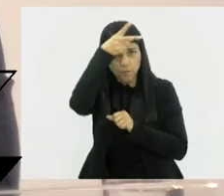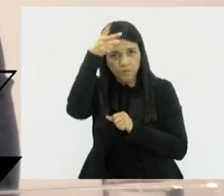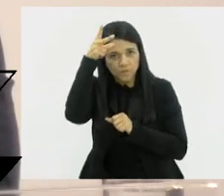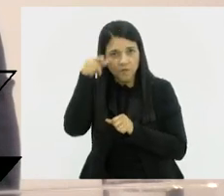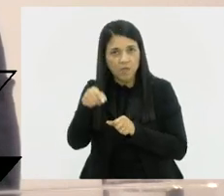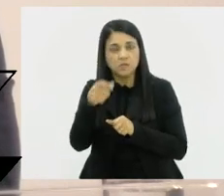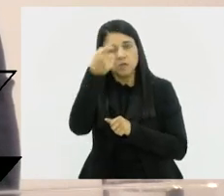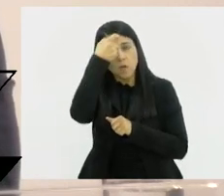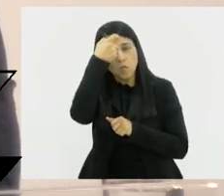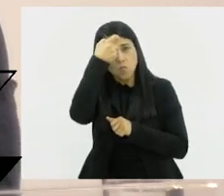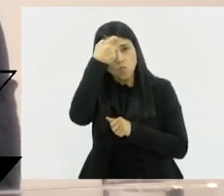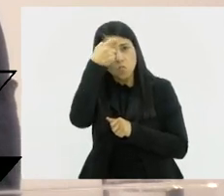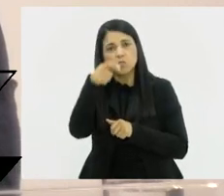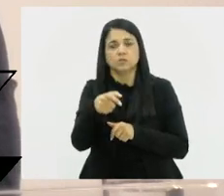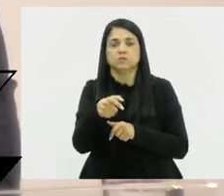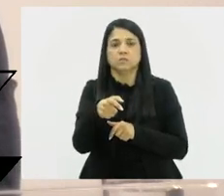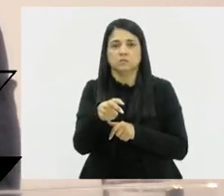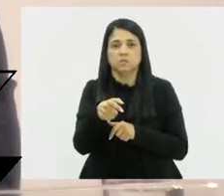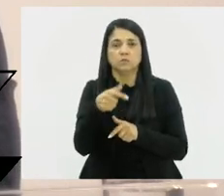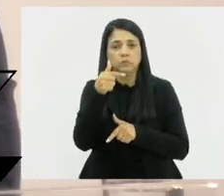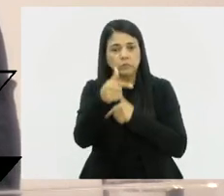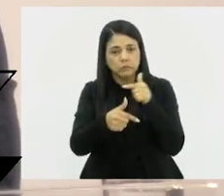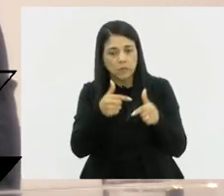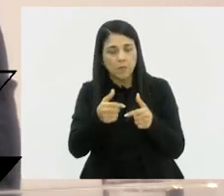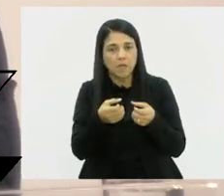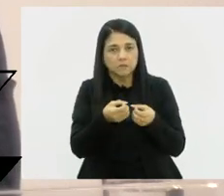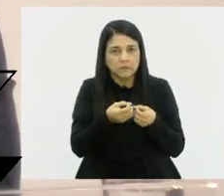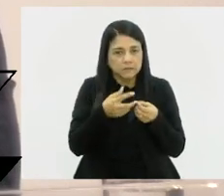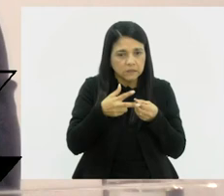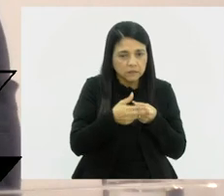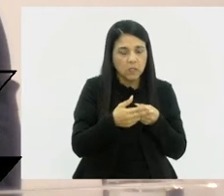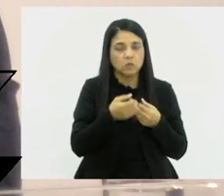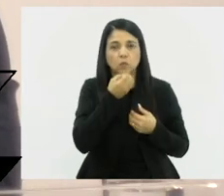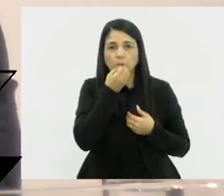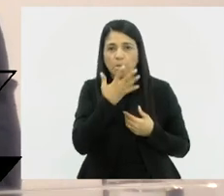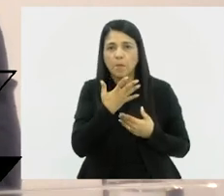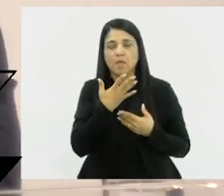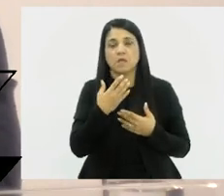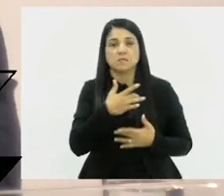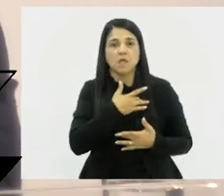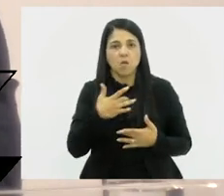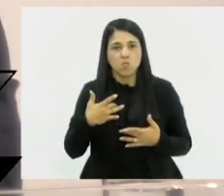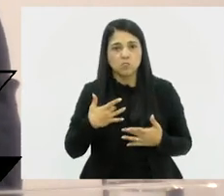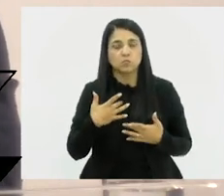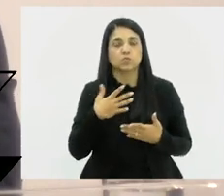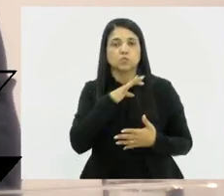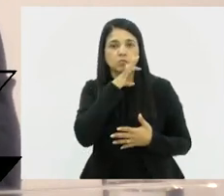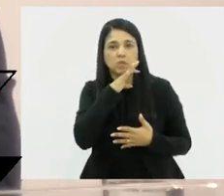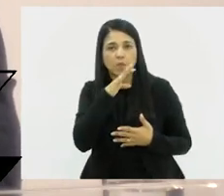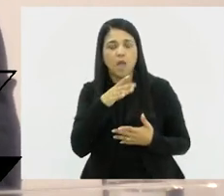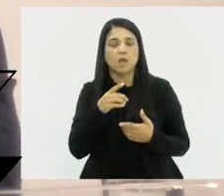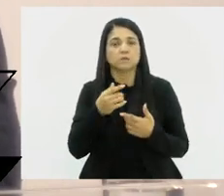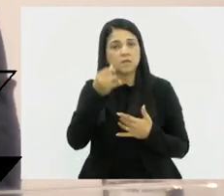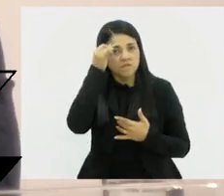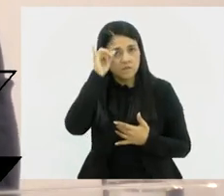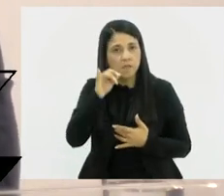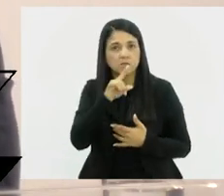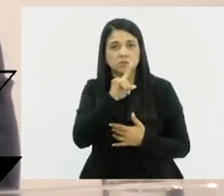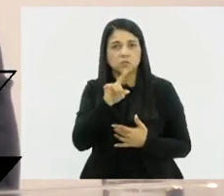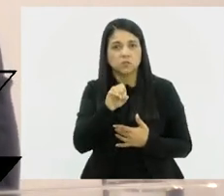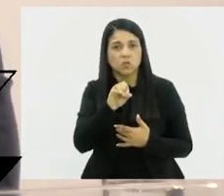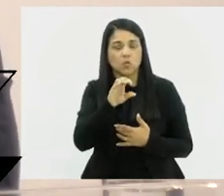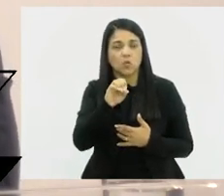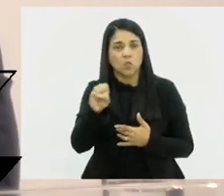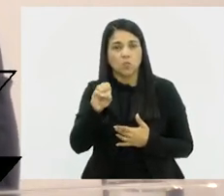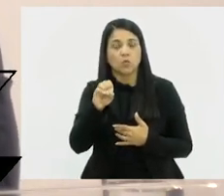essa conscientização, o trabalho de castração, do bem-estar animal, da prevenção das zoonoses, enfim, tem sido